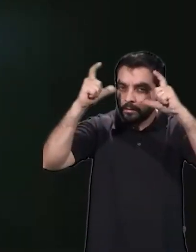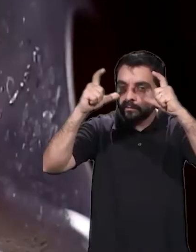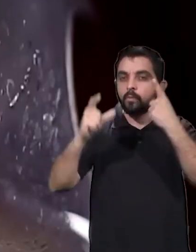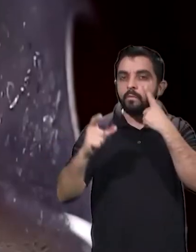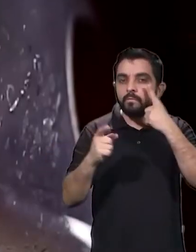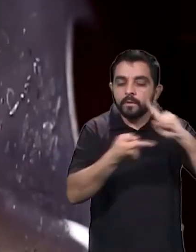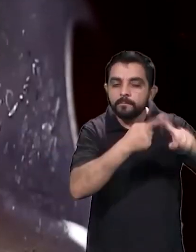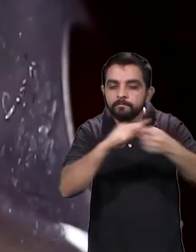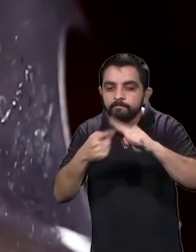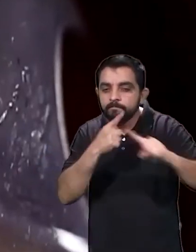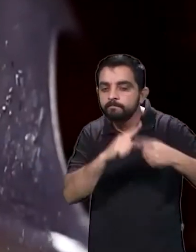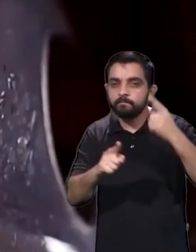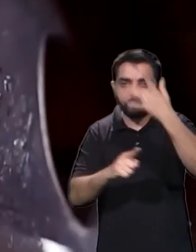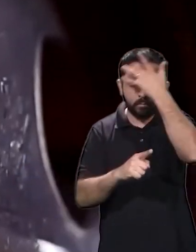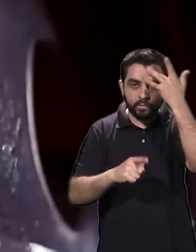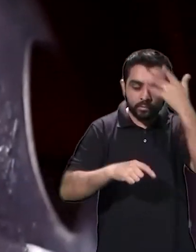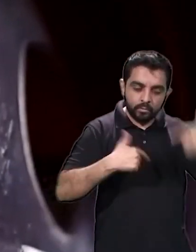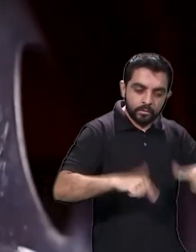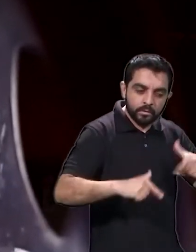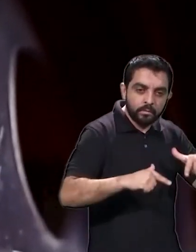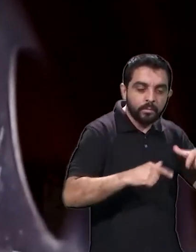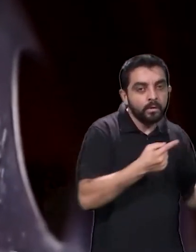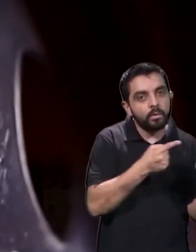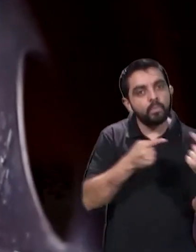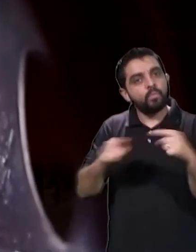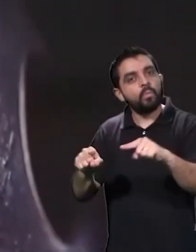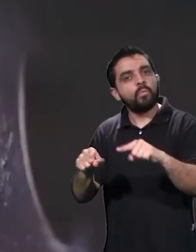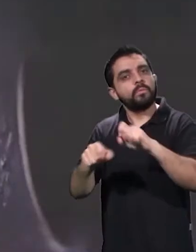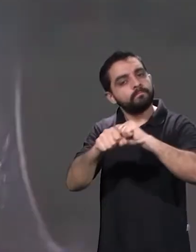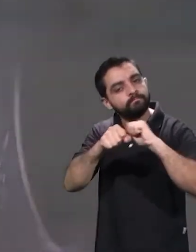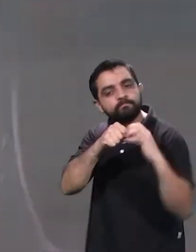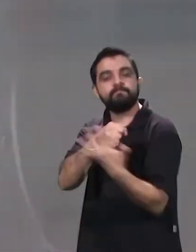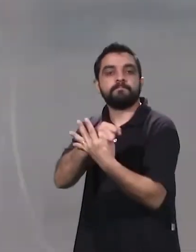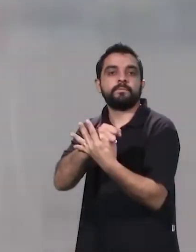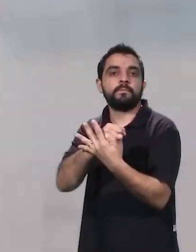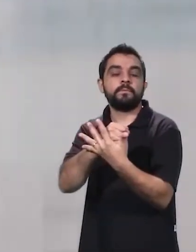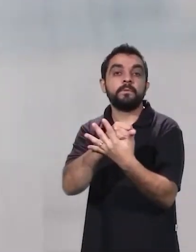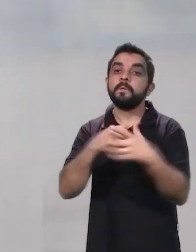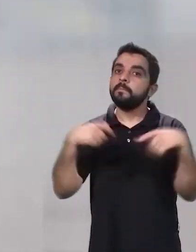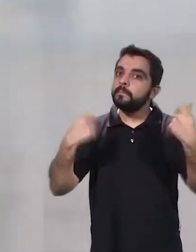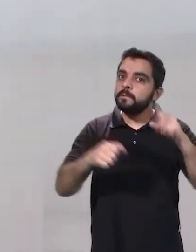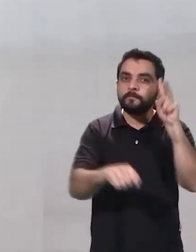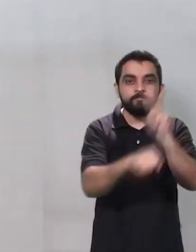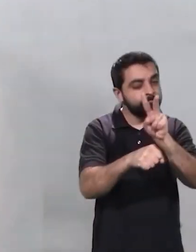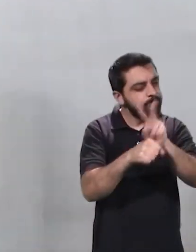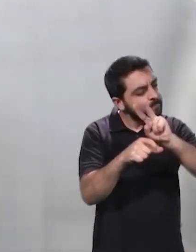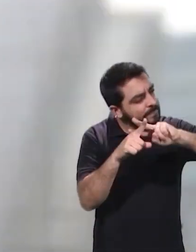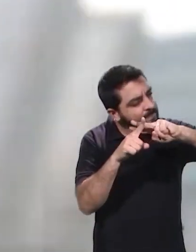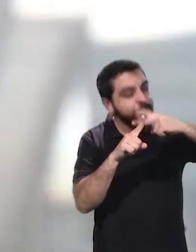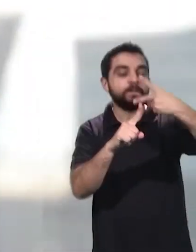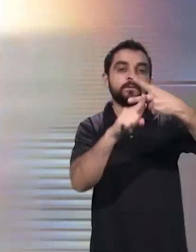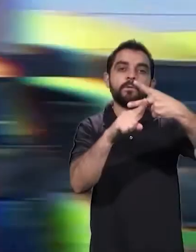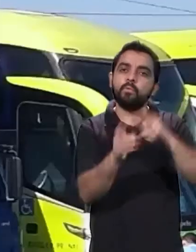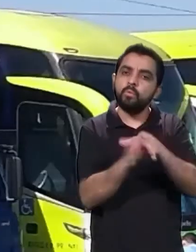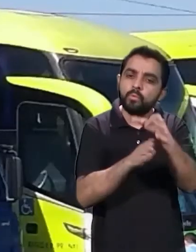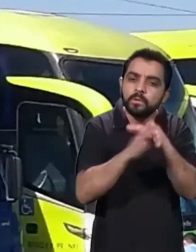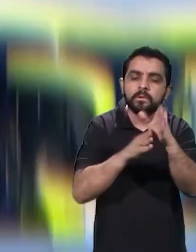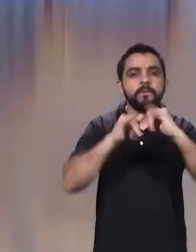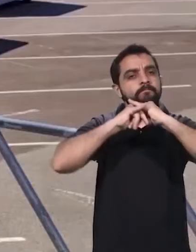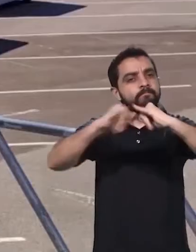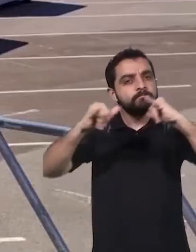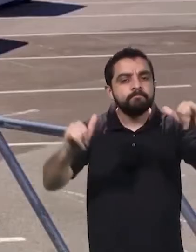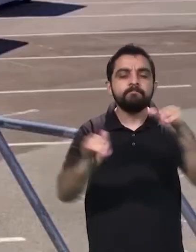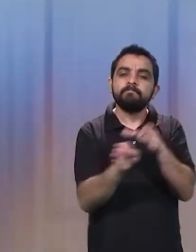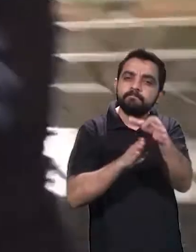retorno, principalmente mobilizando os trabalhadores no combate ao coronavírus. O momento exige cuidado redobrado. Já